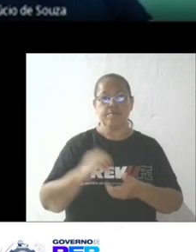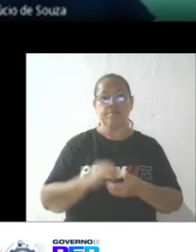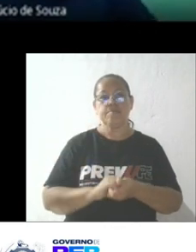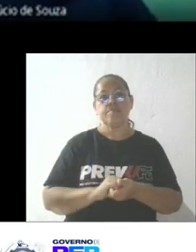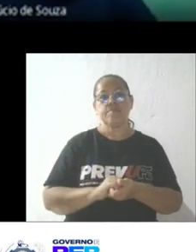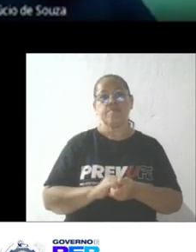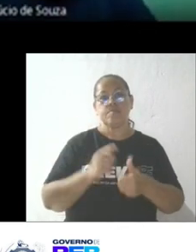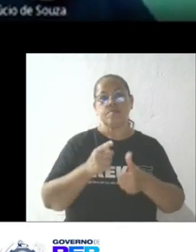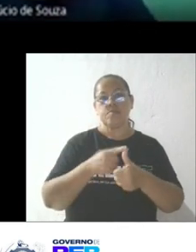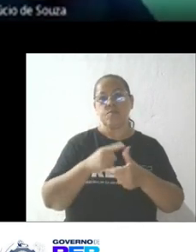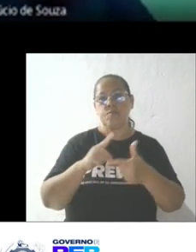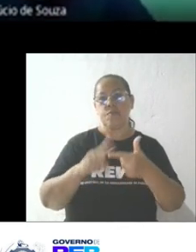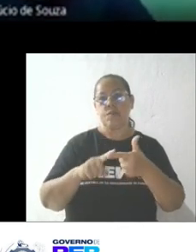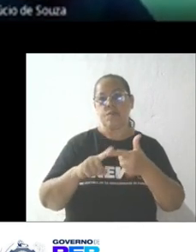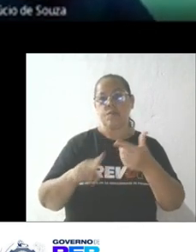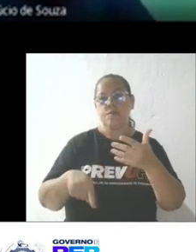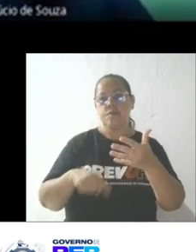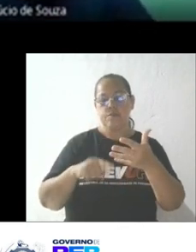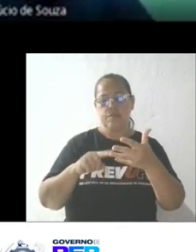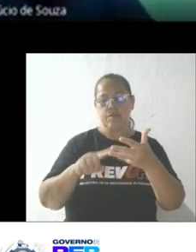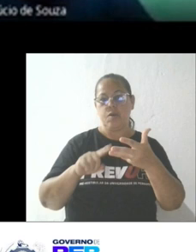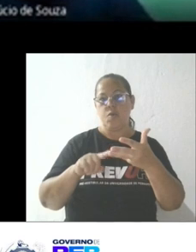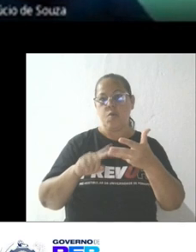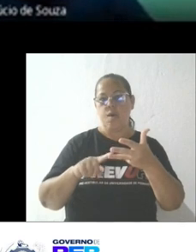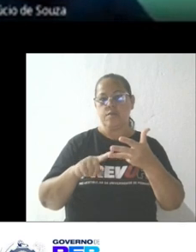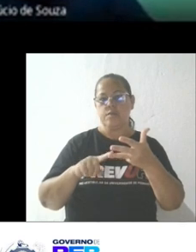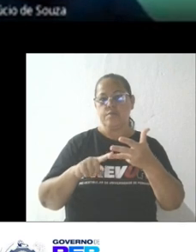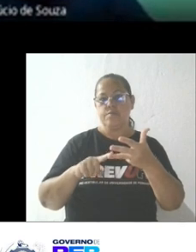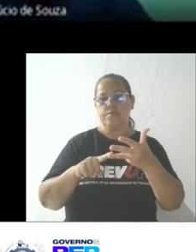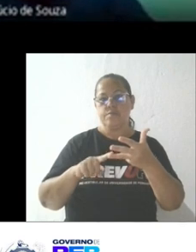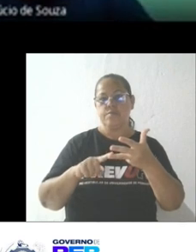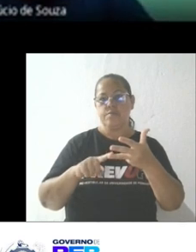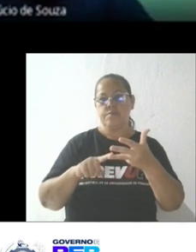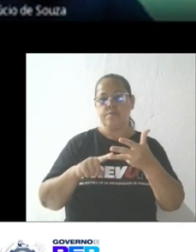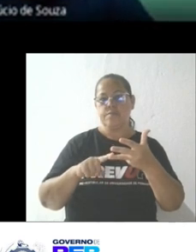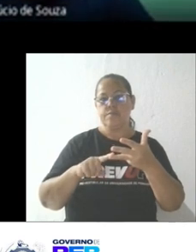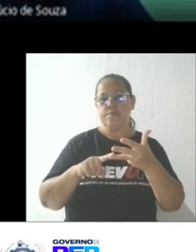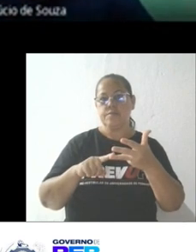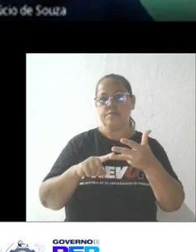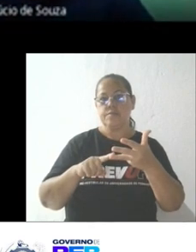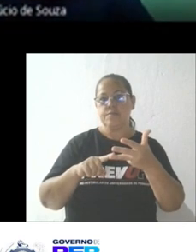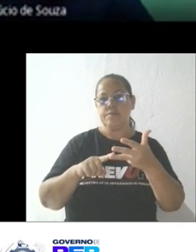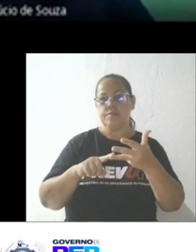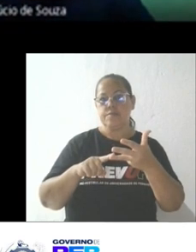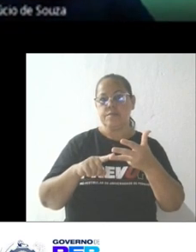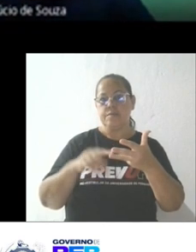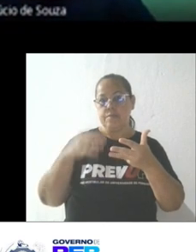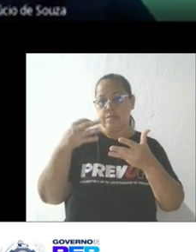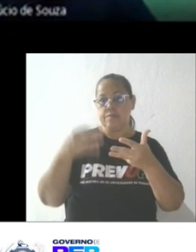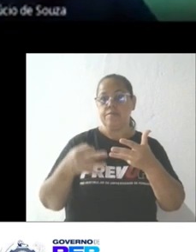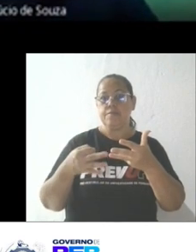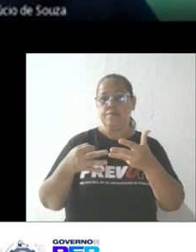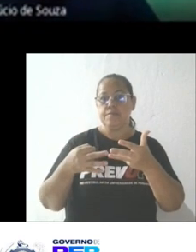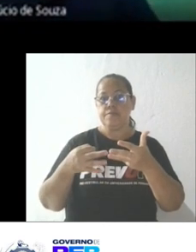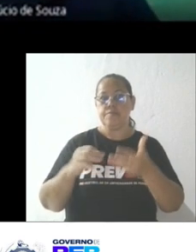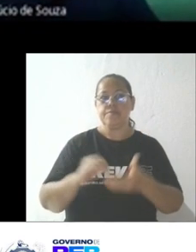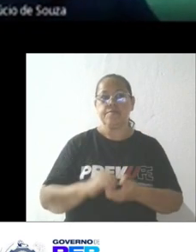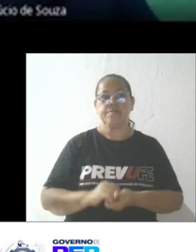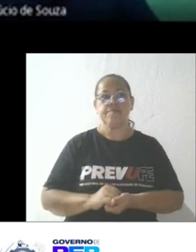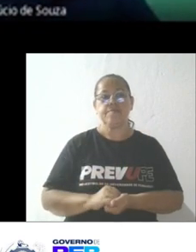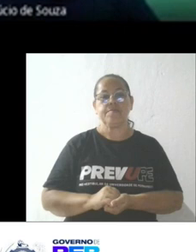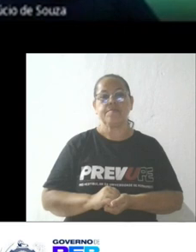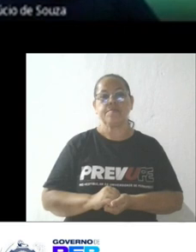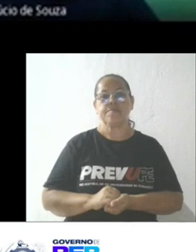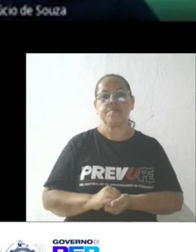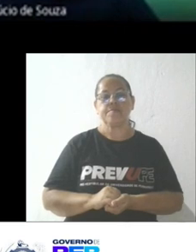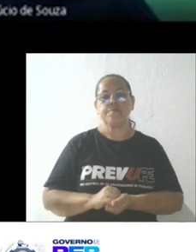e quatro essas são as questões as afirmativas corretas a questão